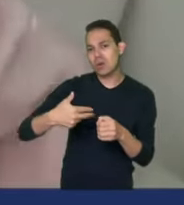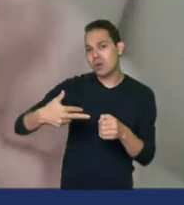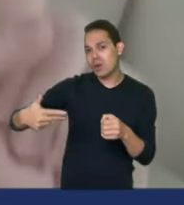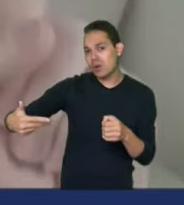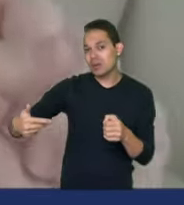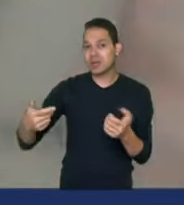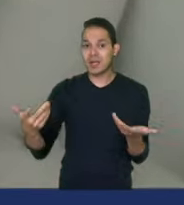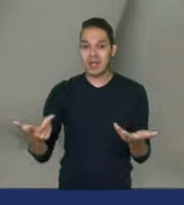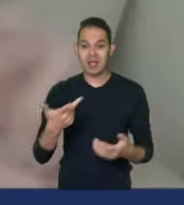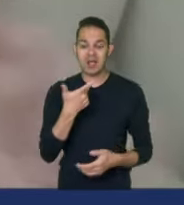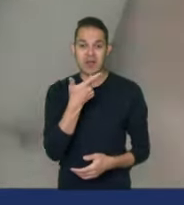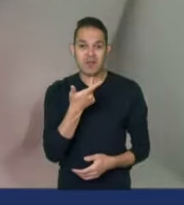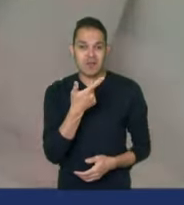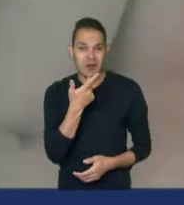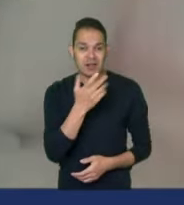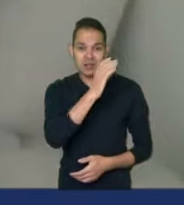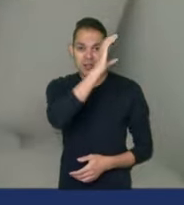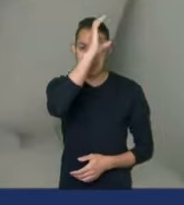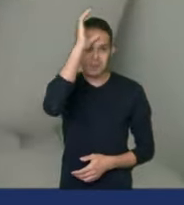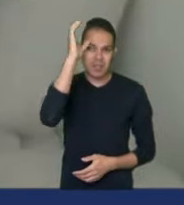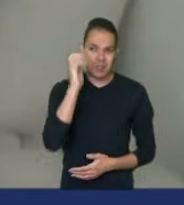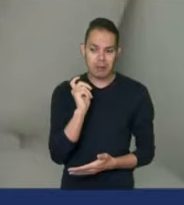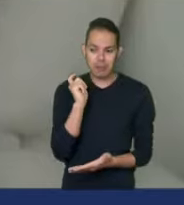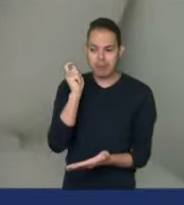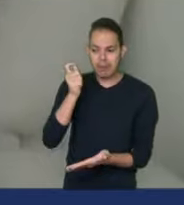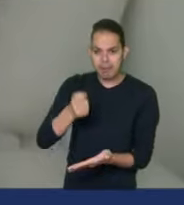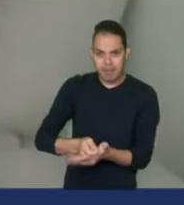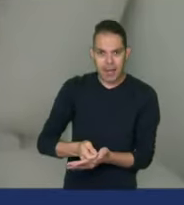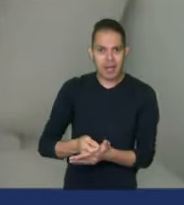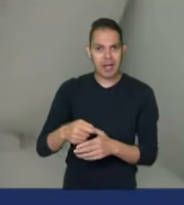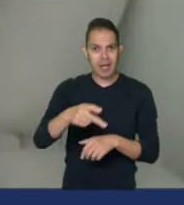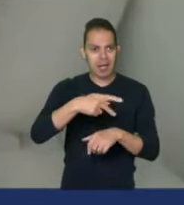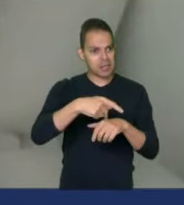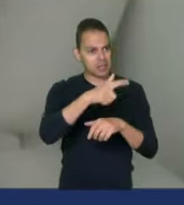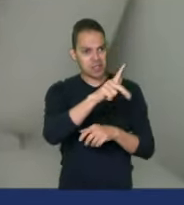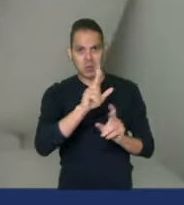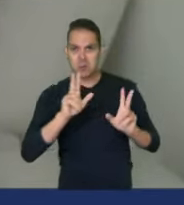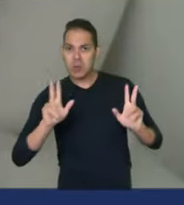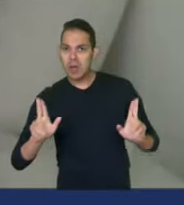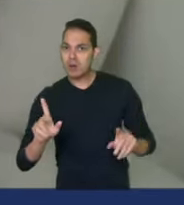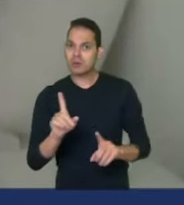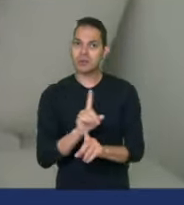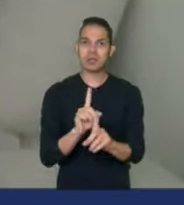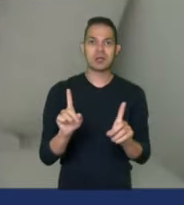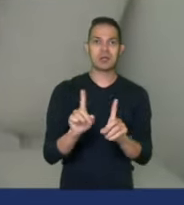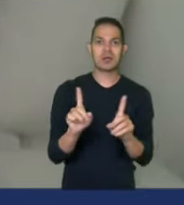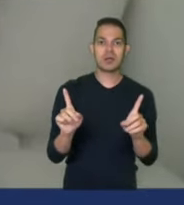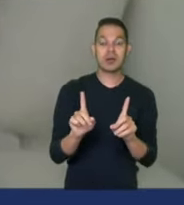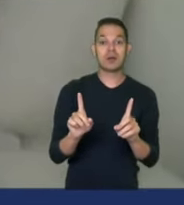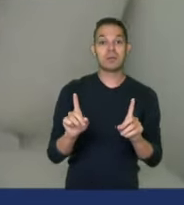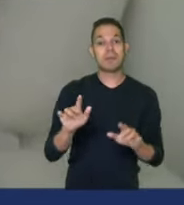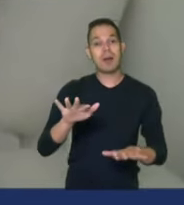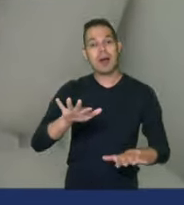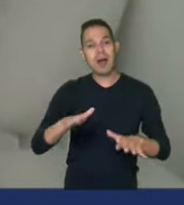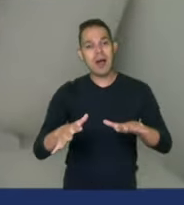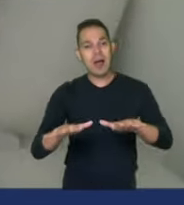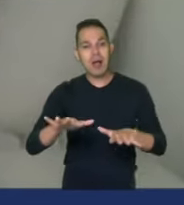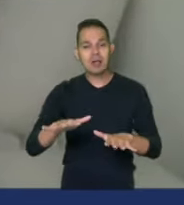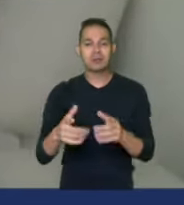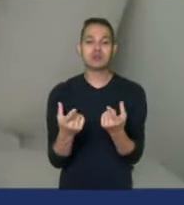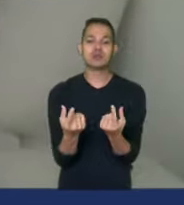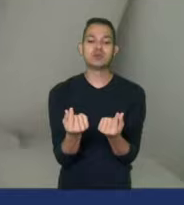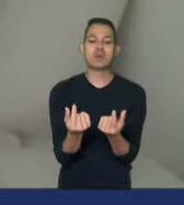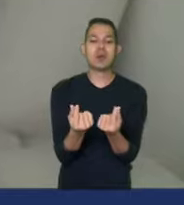não estou dizendo que o consumidor deve pagar o preço internacional. Eu estou dizendo que, na média, um preço estável, com